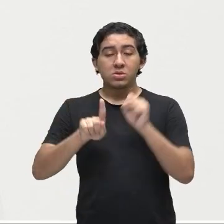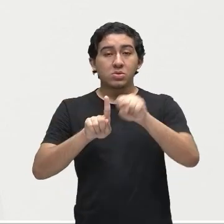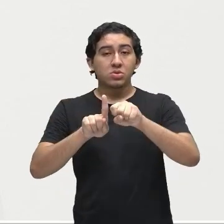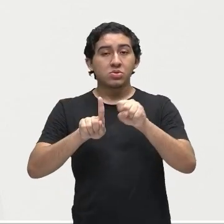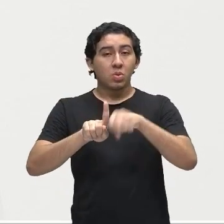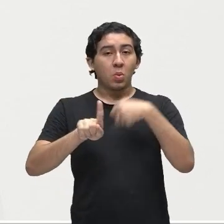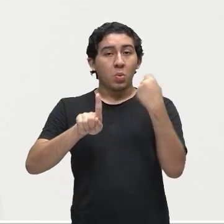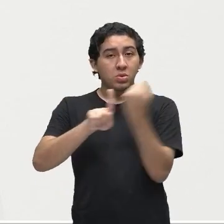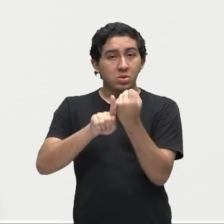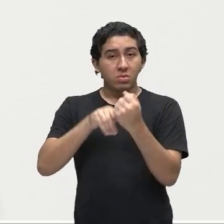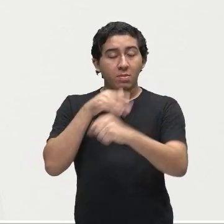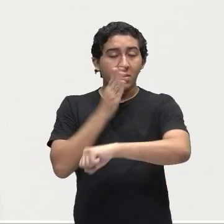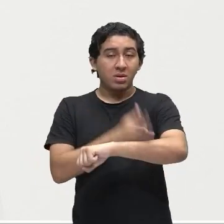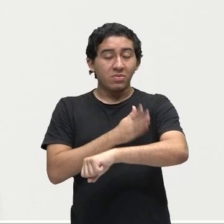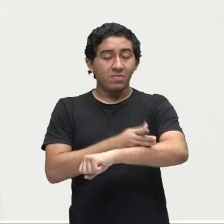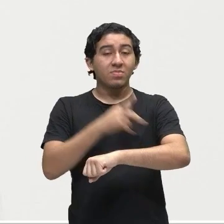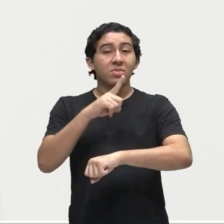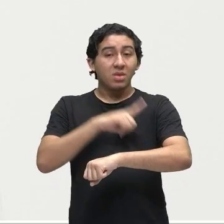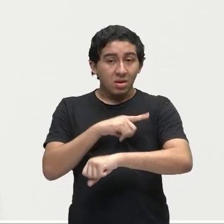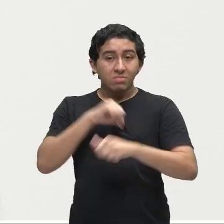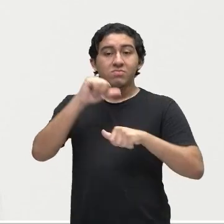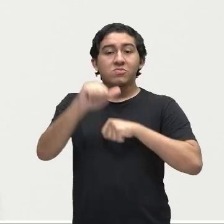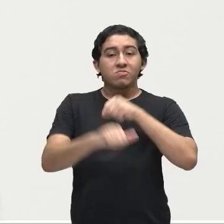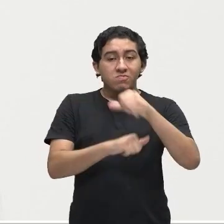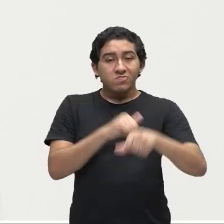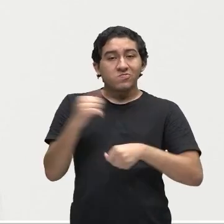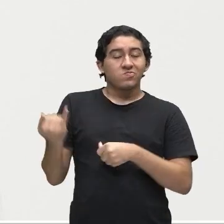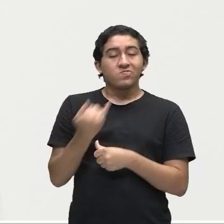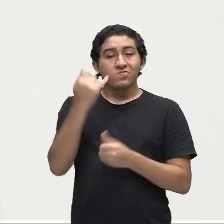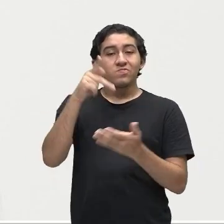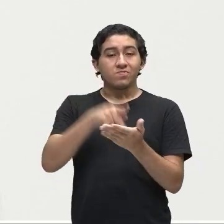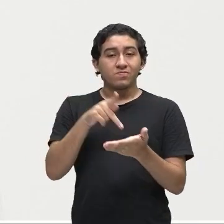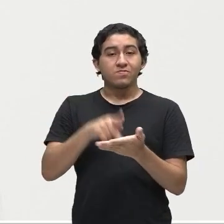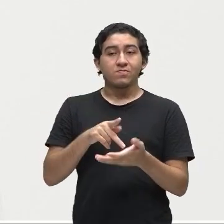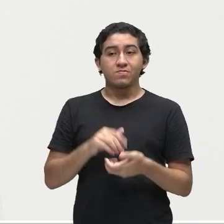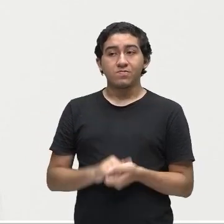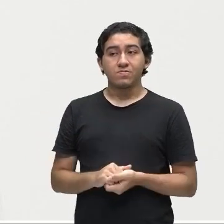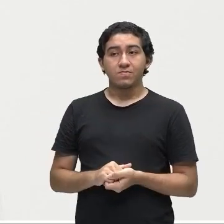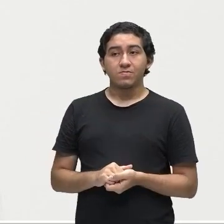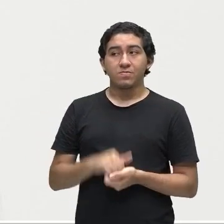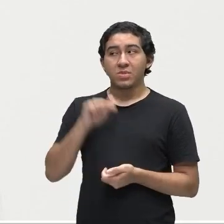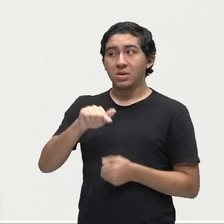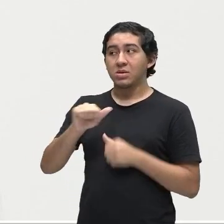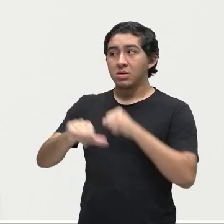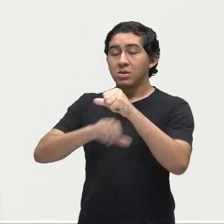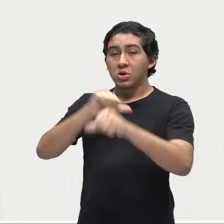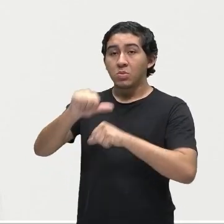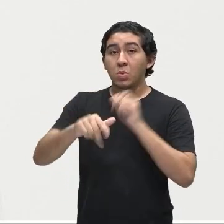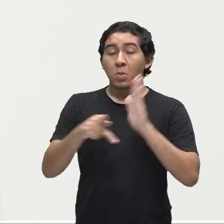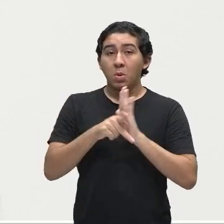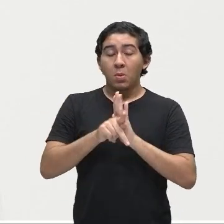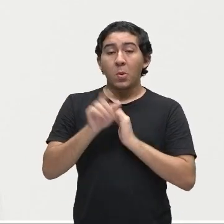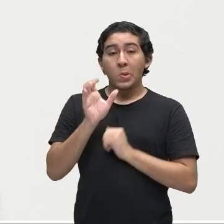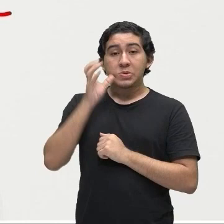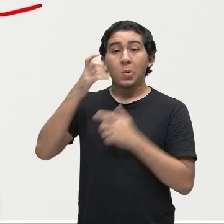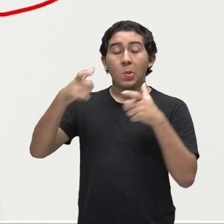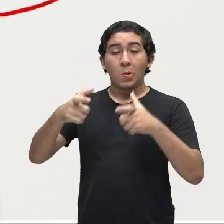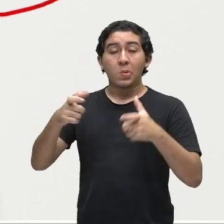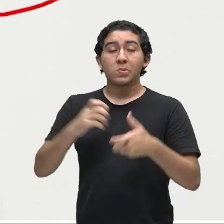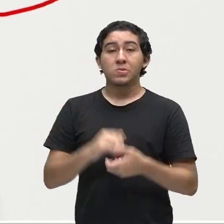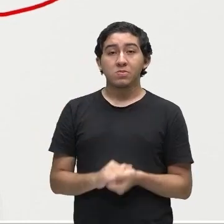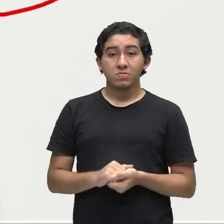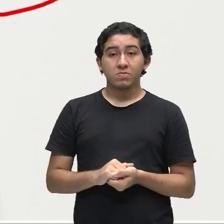medievais passassem por grandes transformações. Essas transformações vão acontecer por